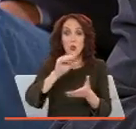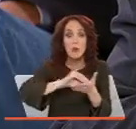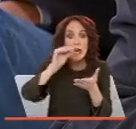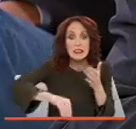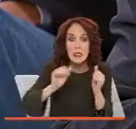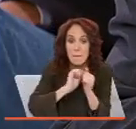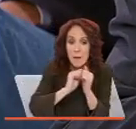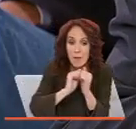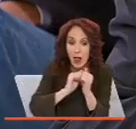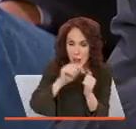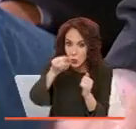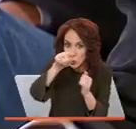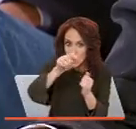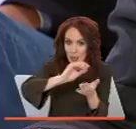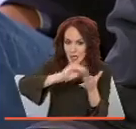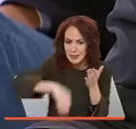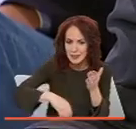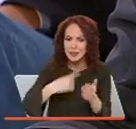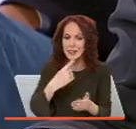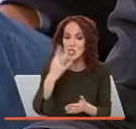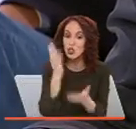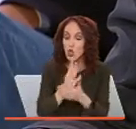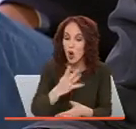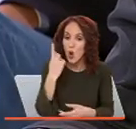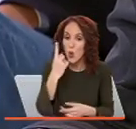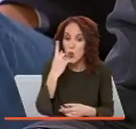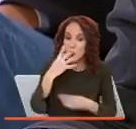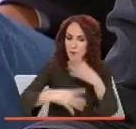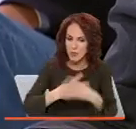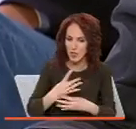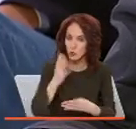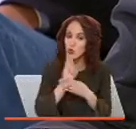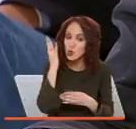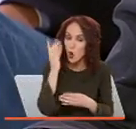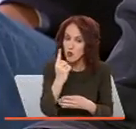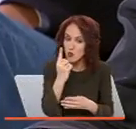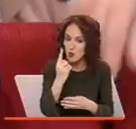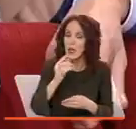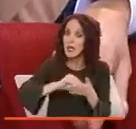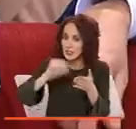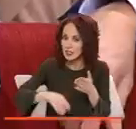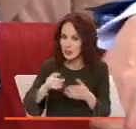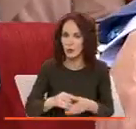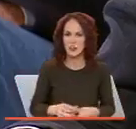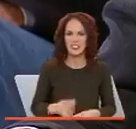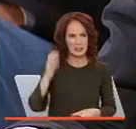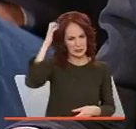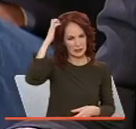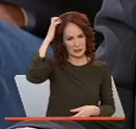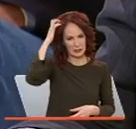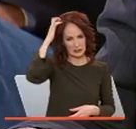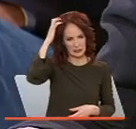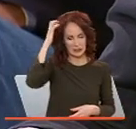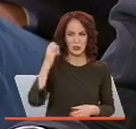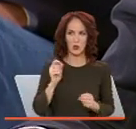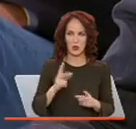papel... em que vais dizer que é só um mandato. Assinatura reconhecida do doutor. Eu disse, diabo, agora como é que eu me vou safar desta? Eu disse